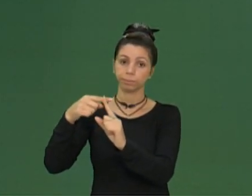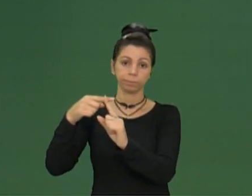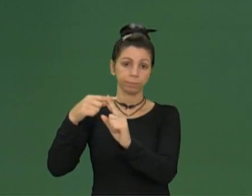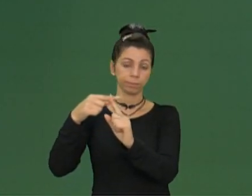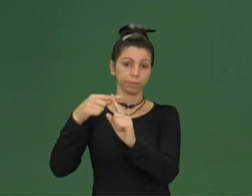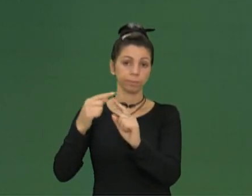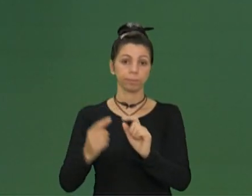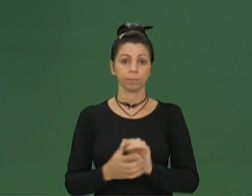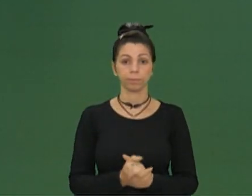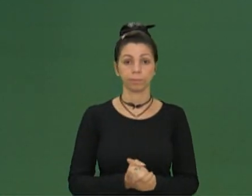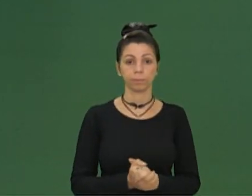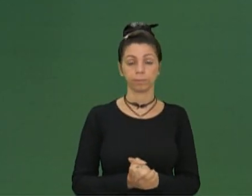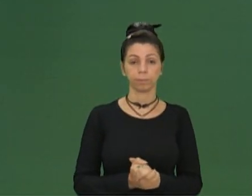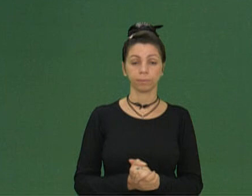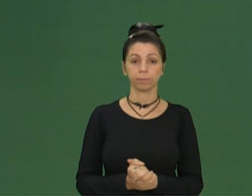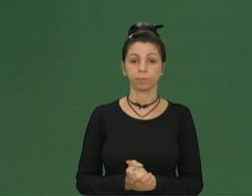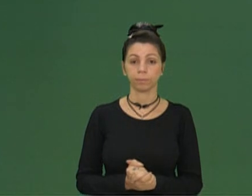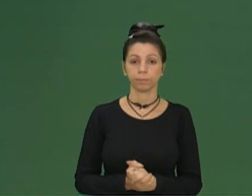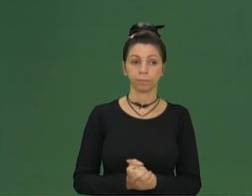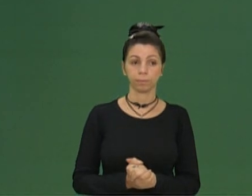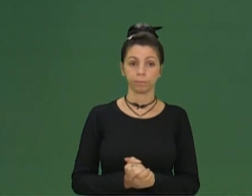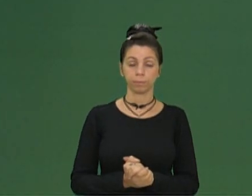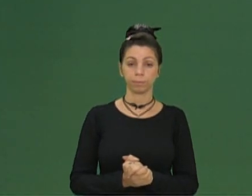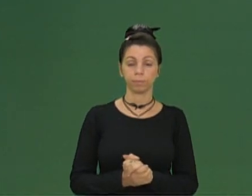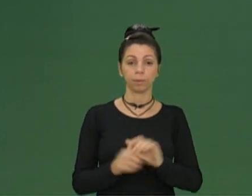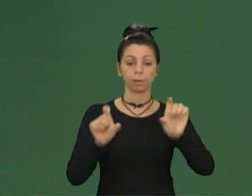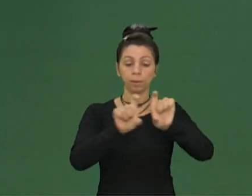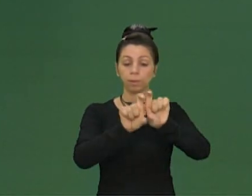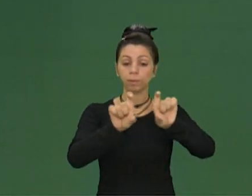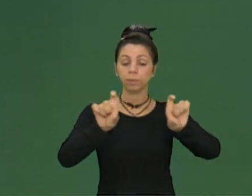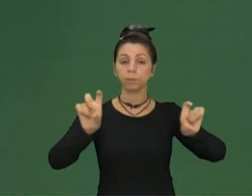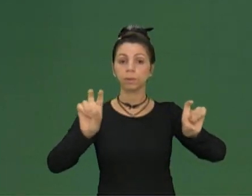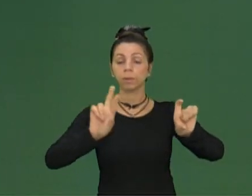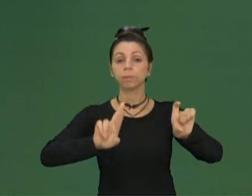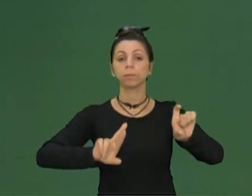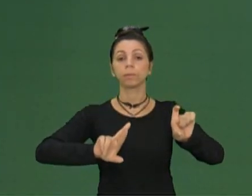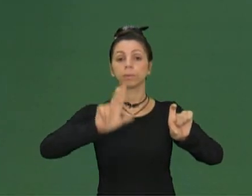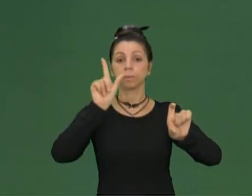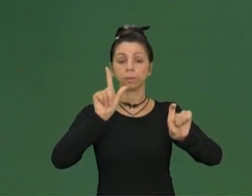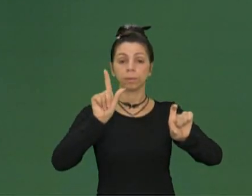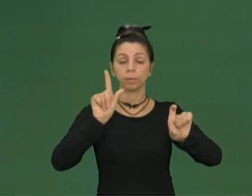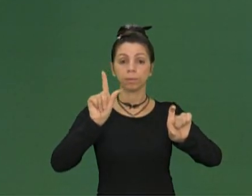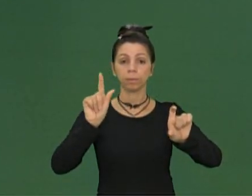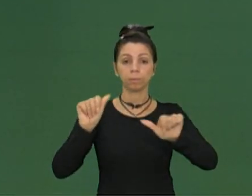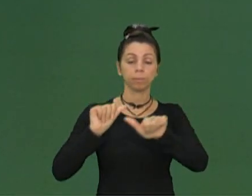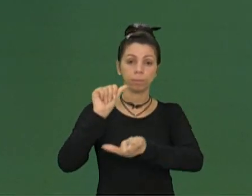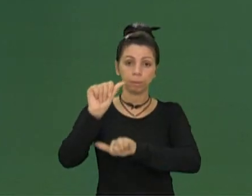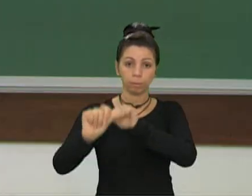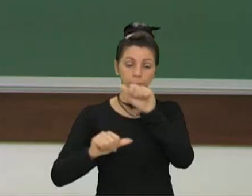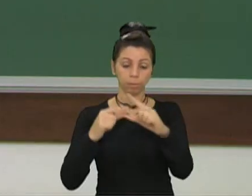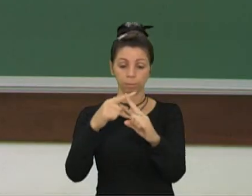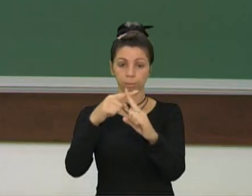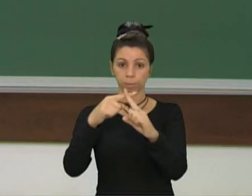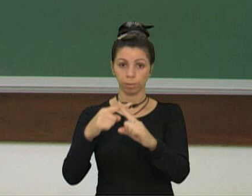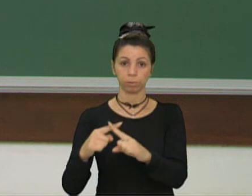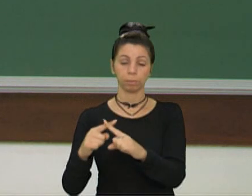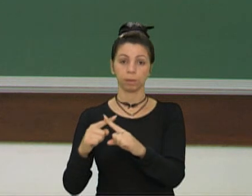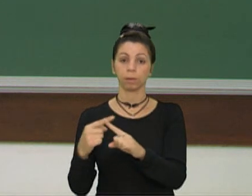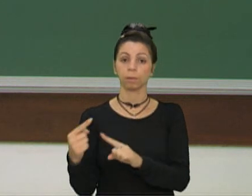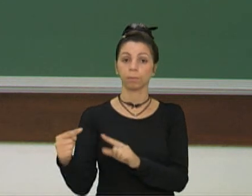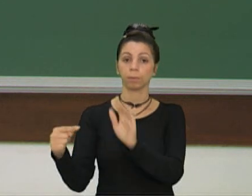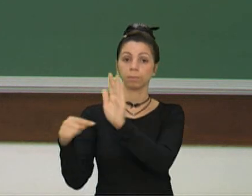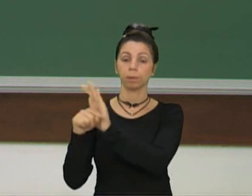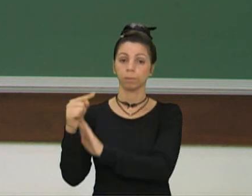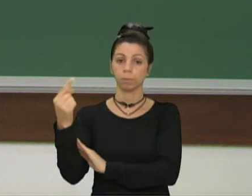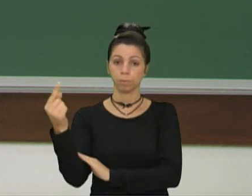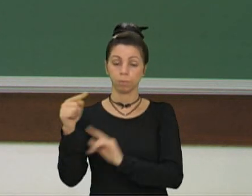meu primeiro termo aqui, né? Então, para que isso eu consiga alterar, eu vou multiplicar por menos 1, da mesma forma que a gente